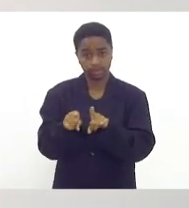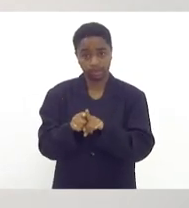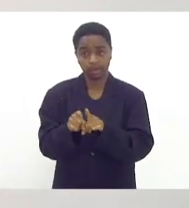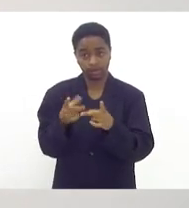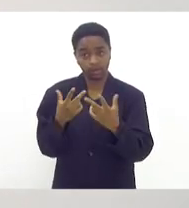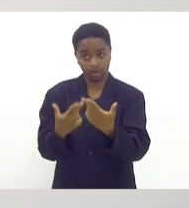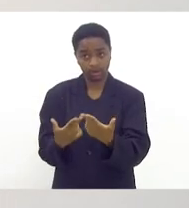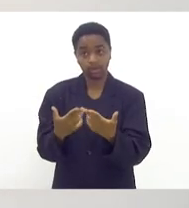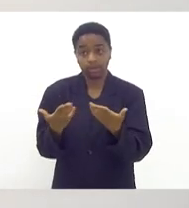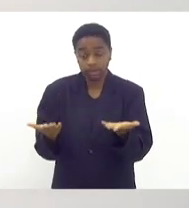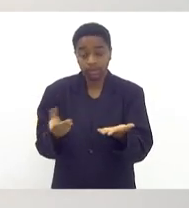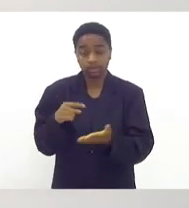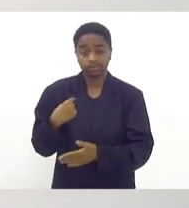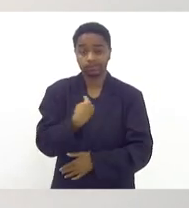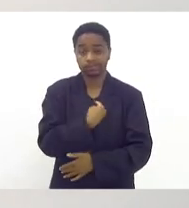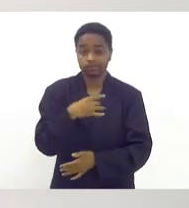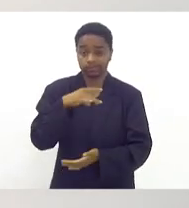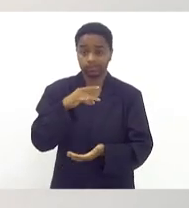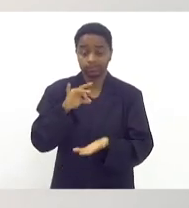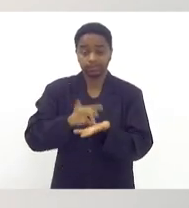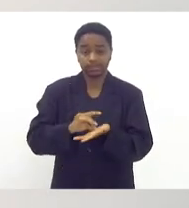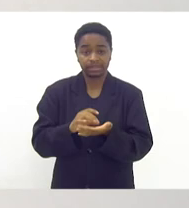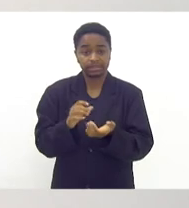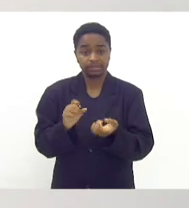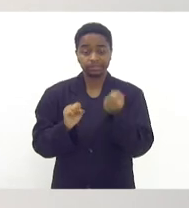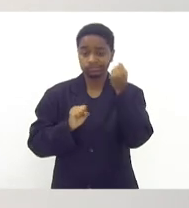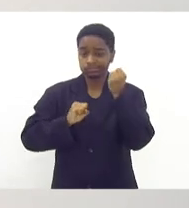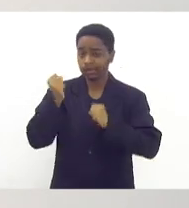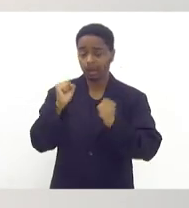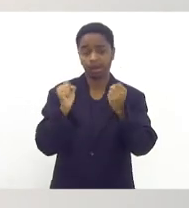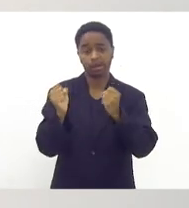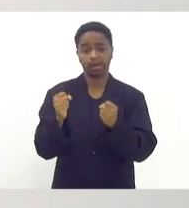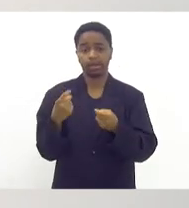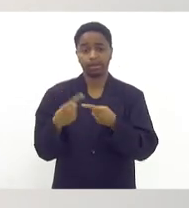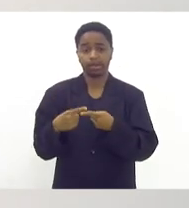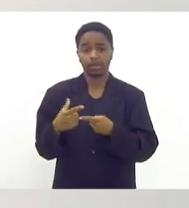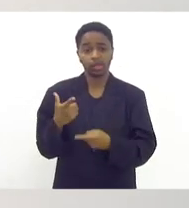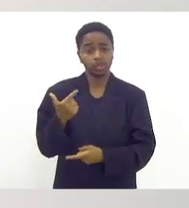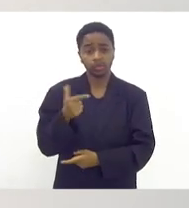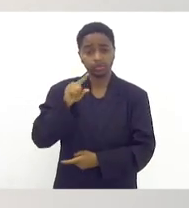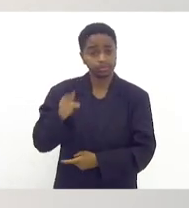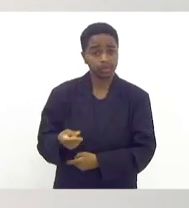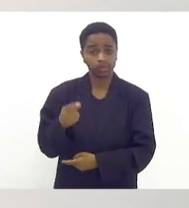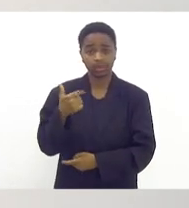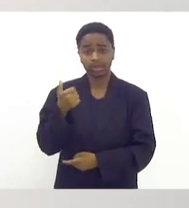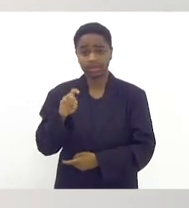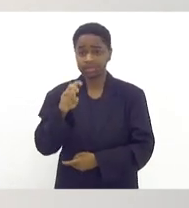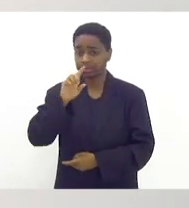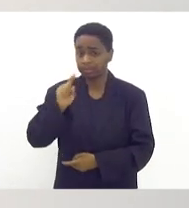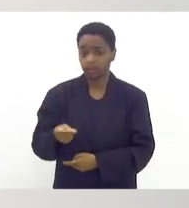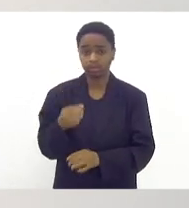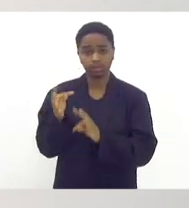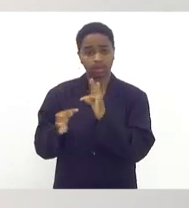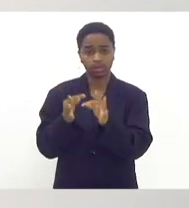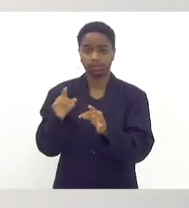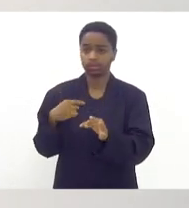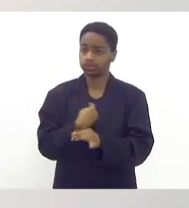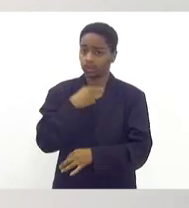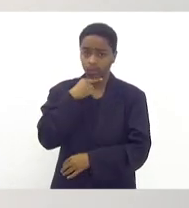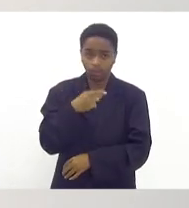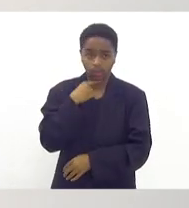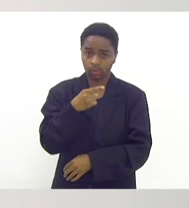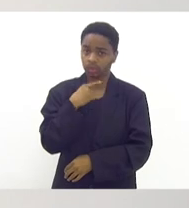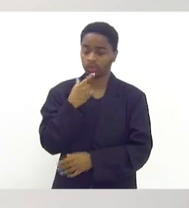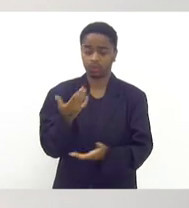tá a gente fica num nível de estresse é 12 15.000 de tratamento a gente não consegue a gente é